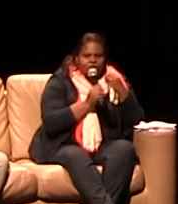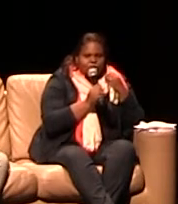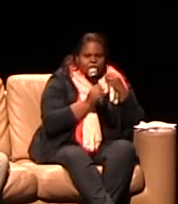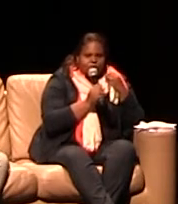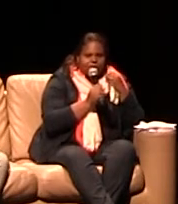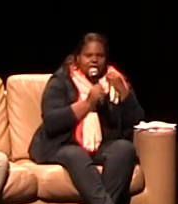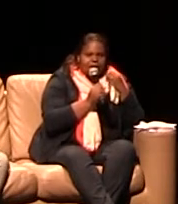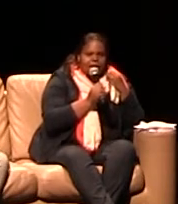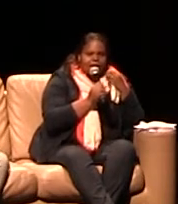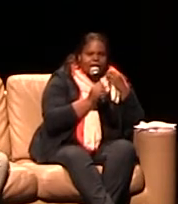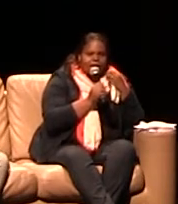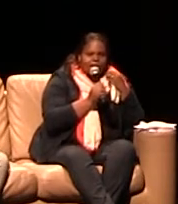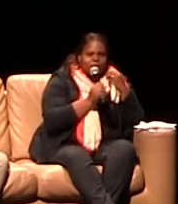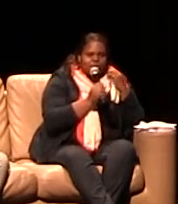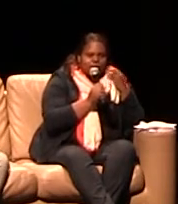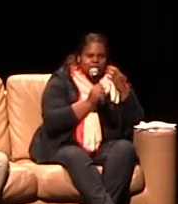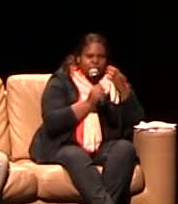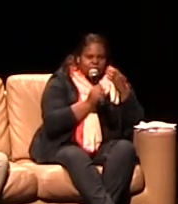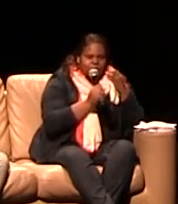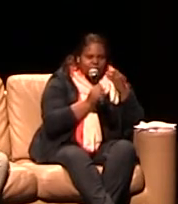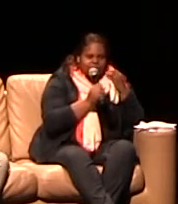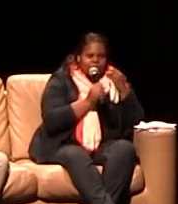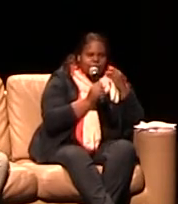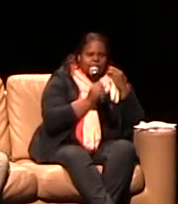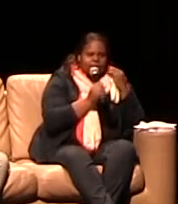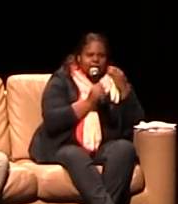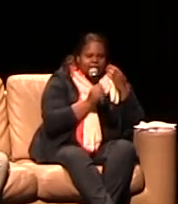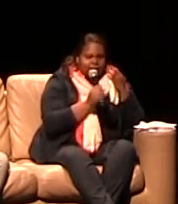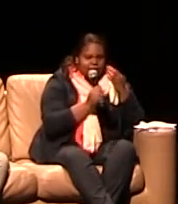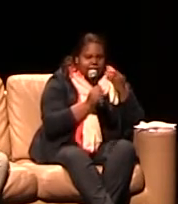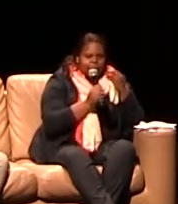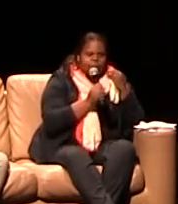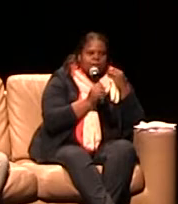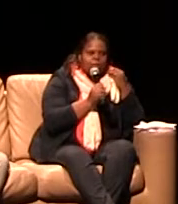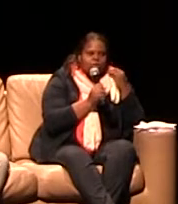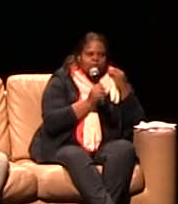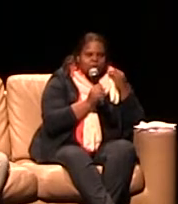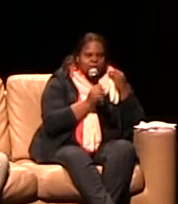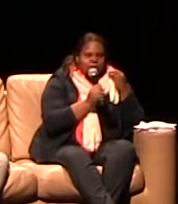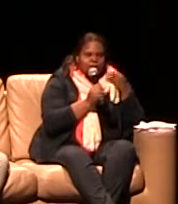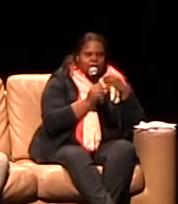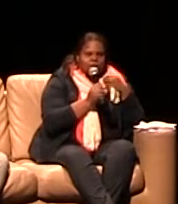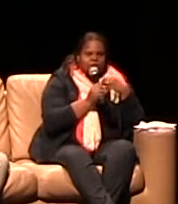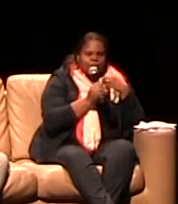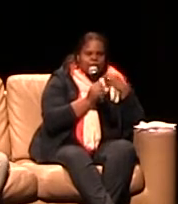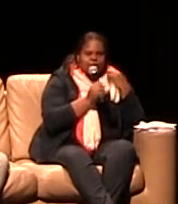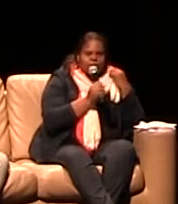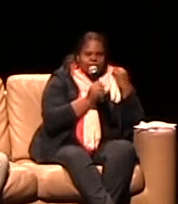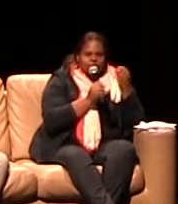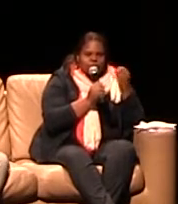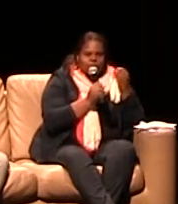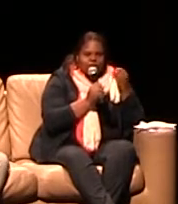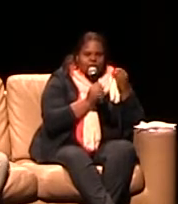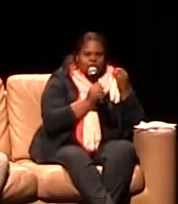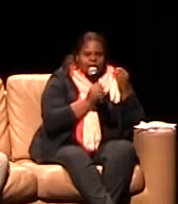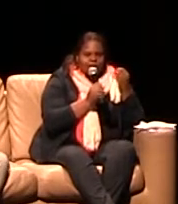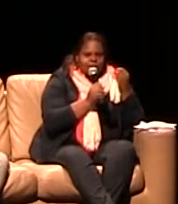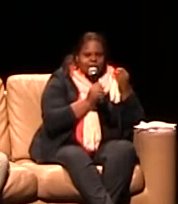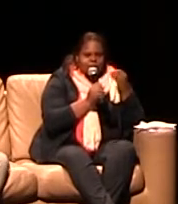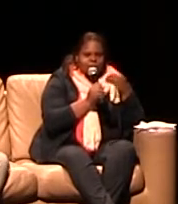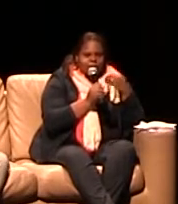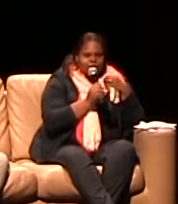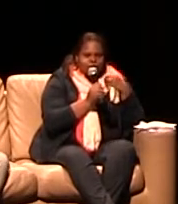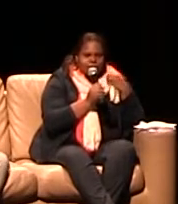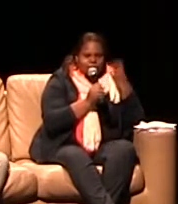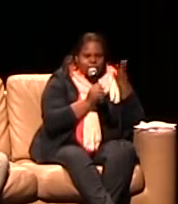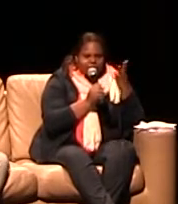não deixando com que os professores, coordenação, até a própria equipe gestora, transforma aquele espaço de conselho de classe